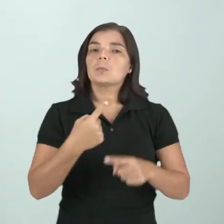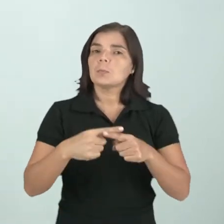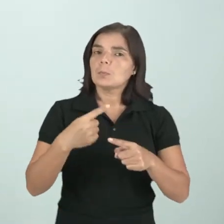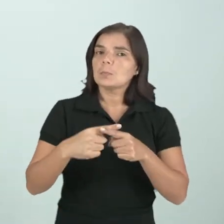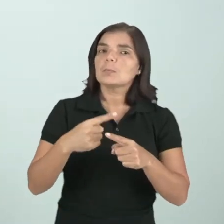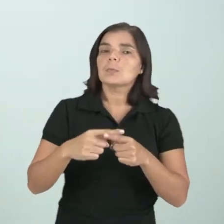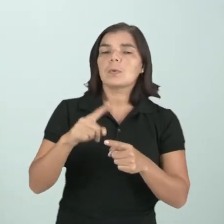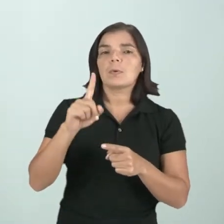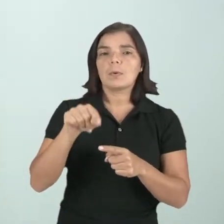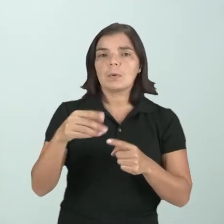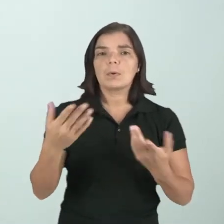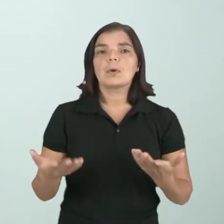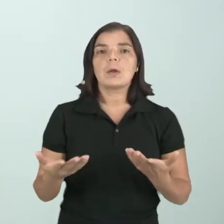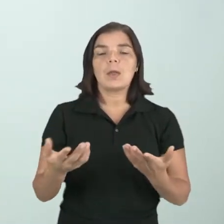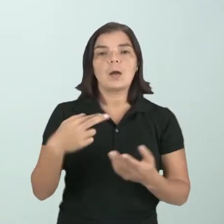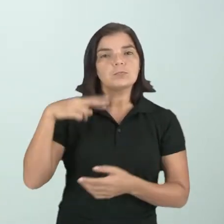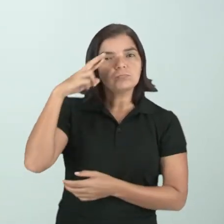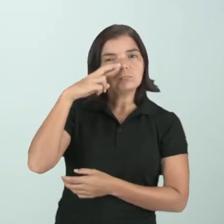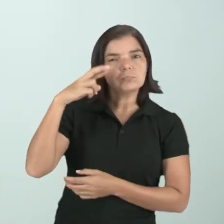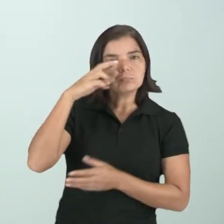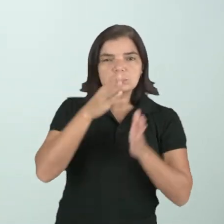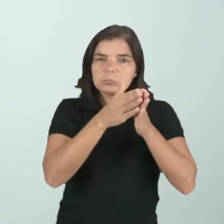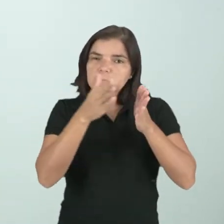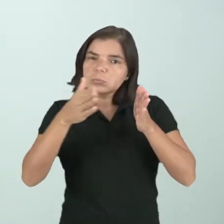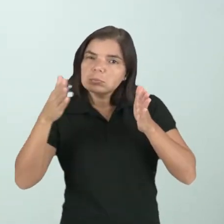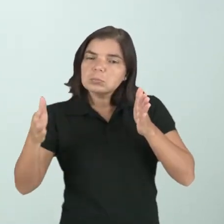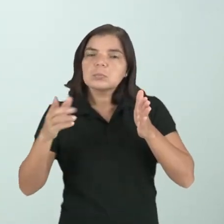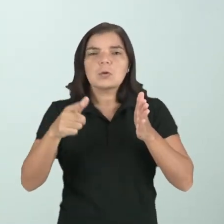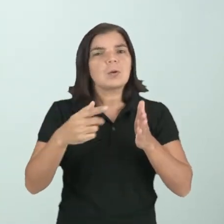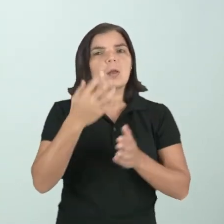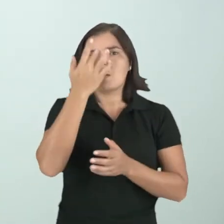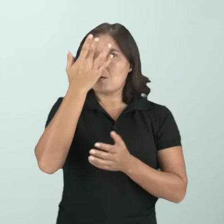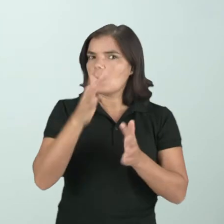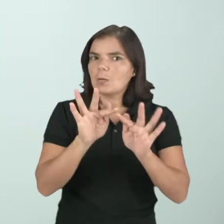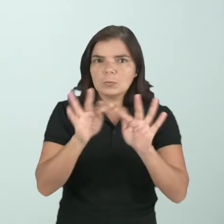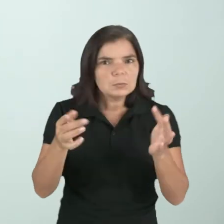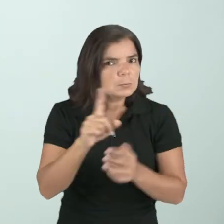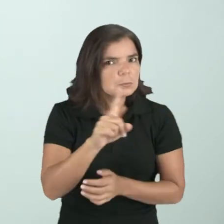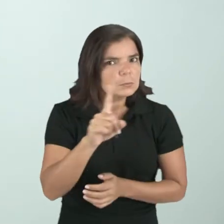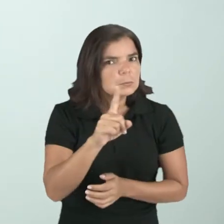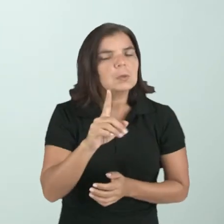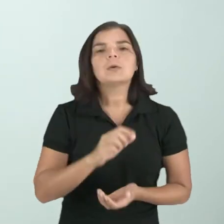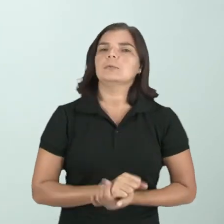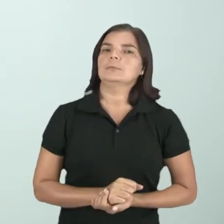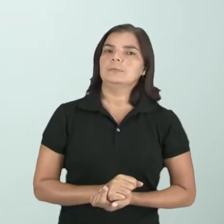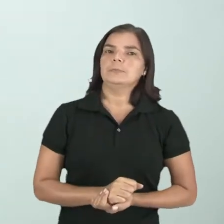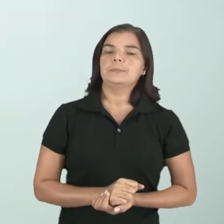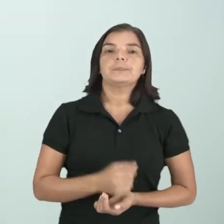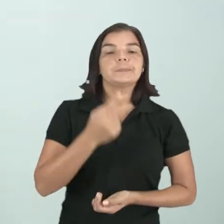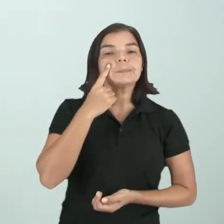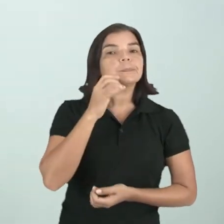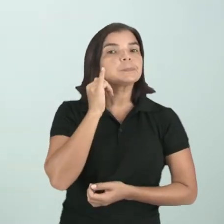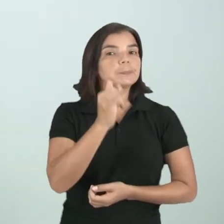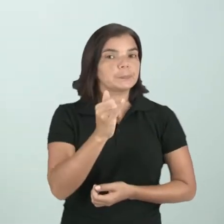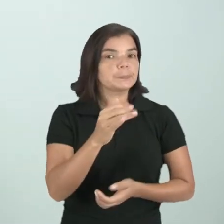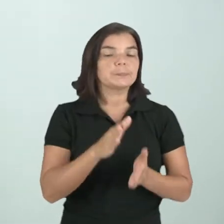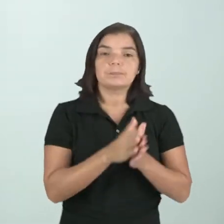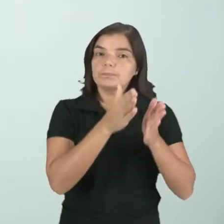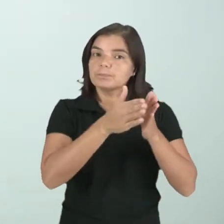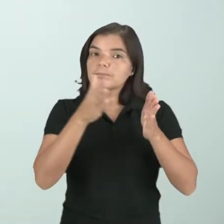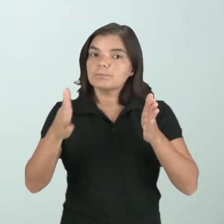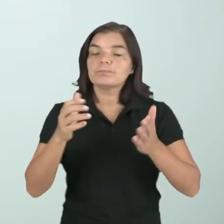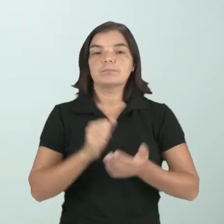realmente observar padrão em sequências não é uma coisa simples. Quer ver? Se eu falar para você a seguinte